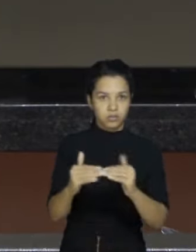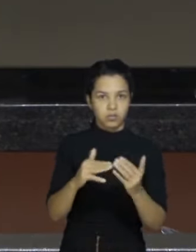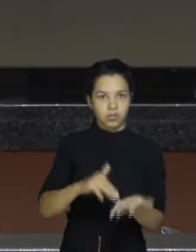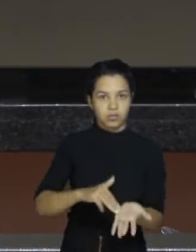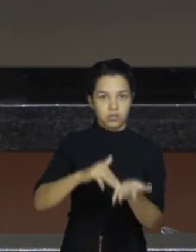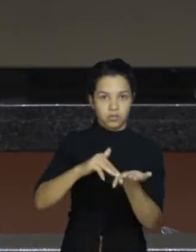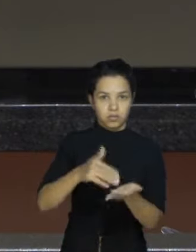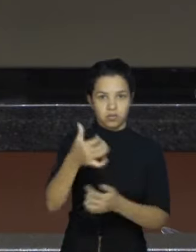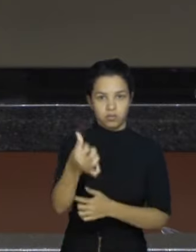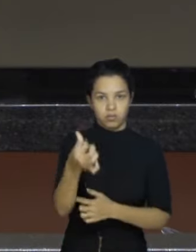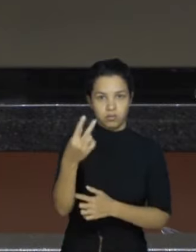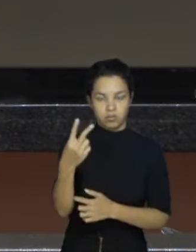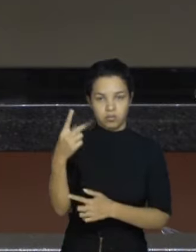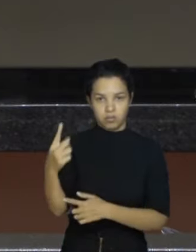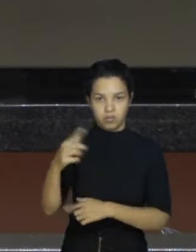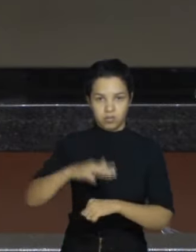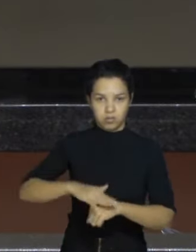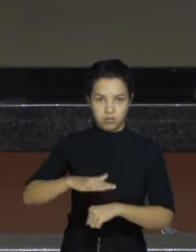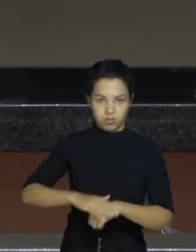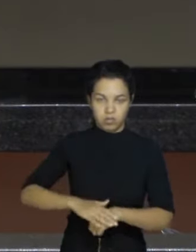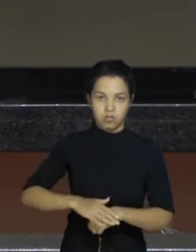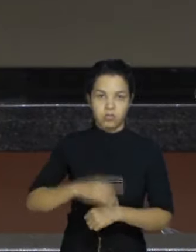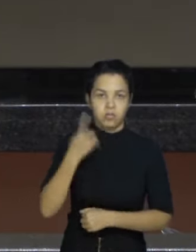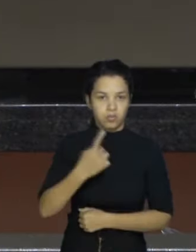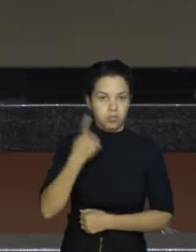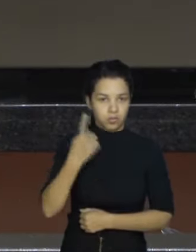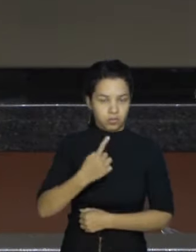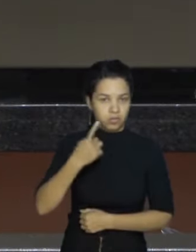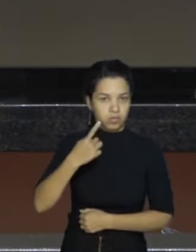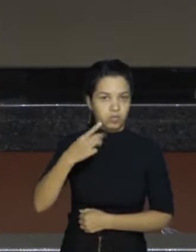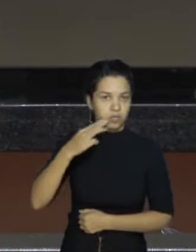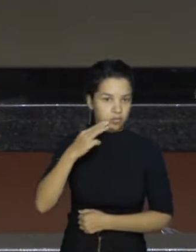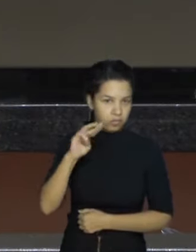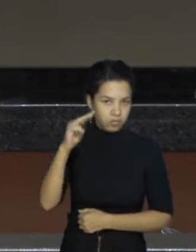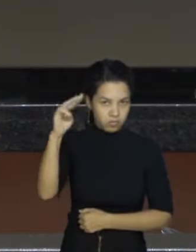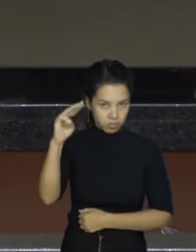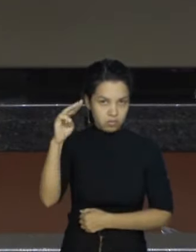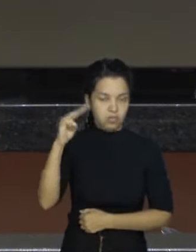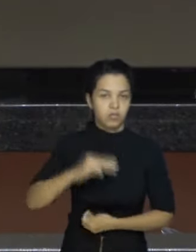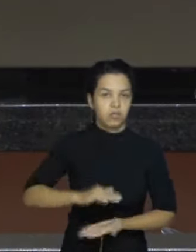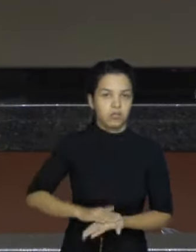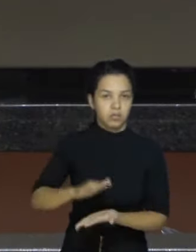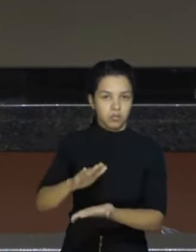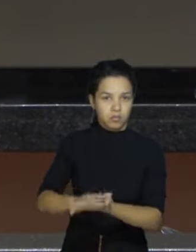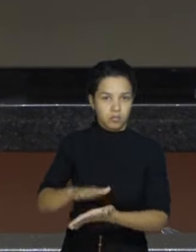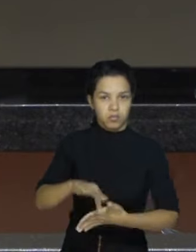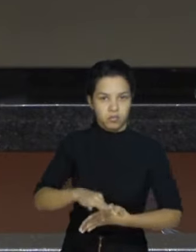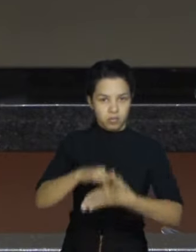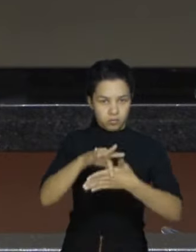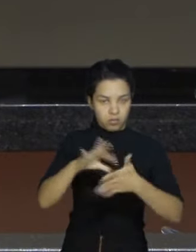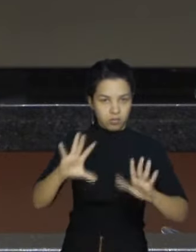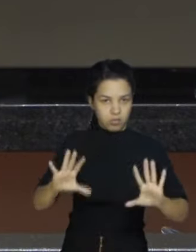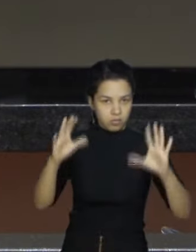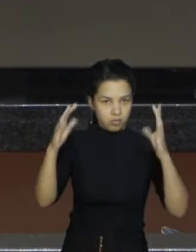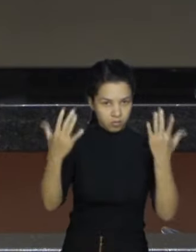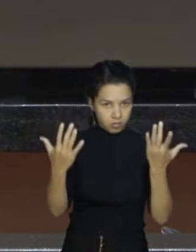emoção 621/2023 a teoria deputada Matheus cadorim manifestando aplausos Líder local do evento World